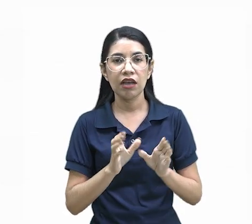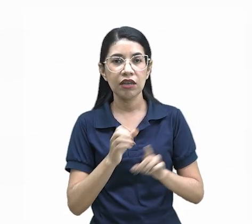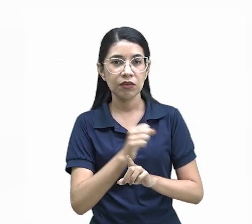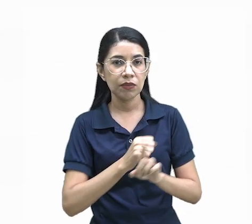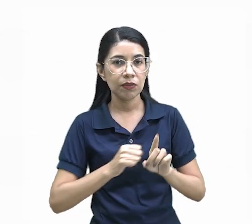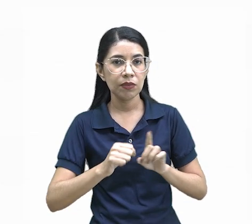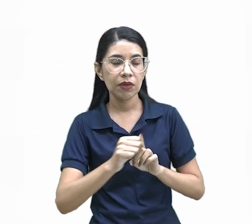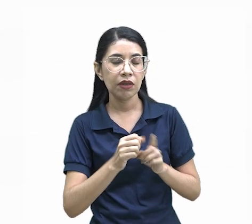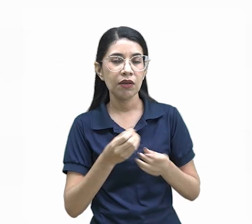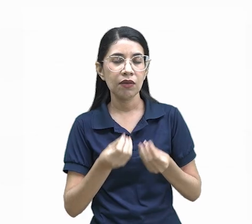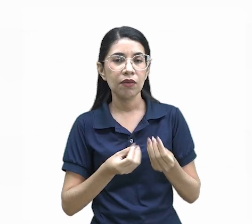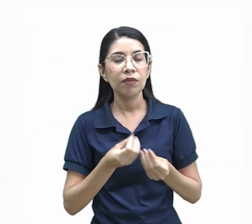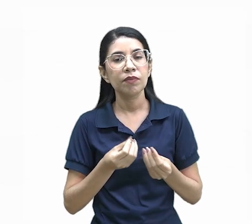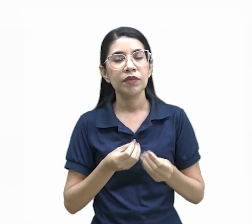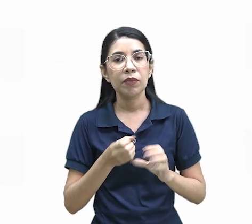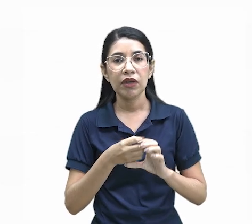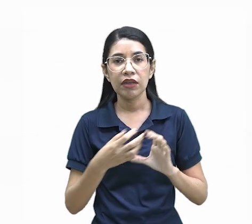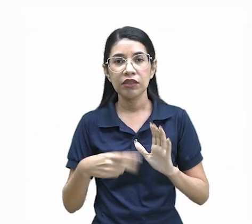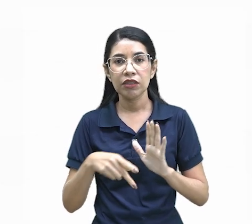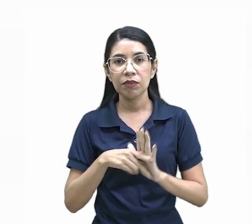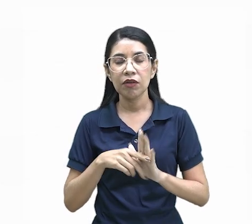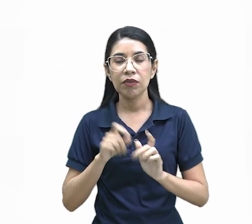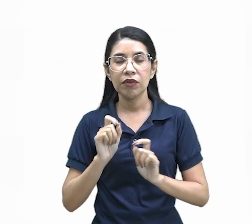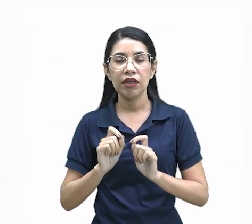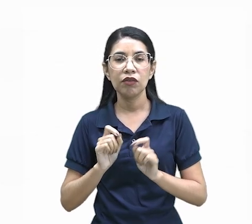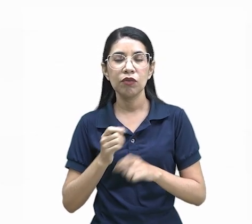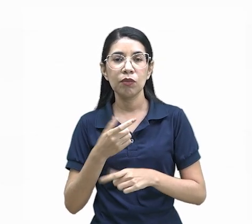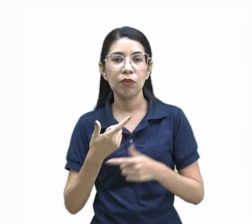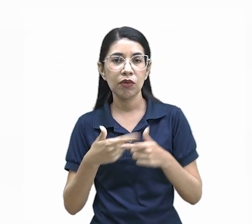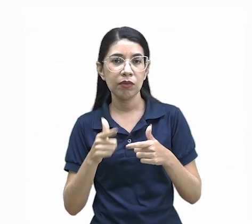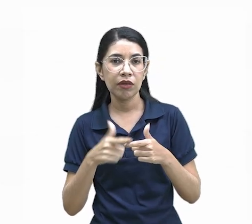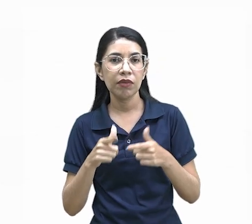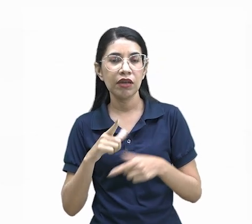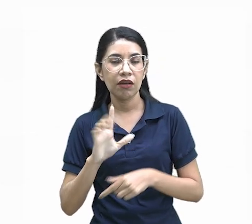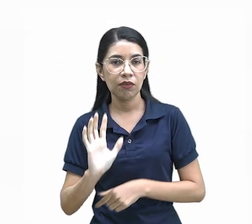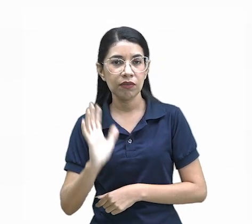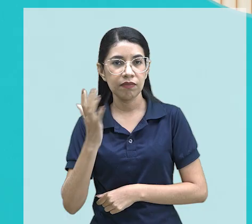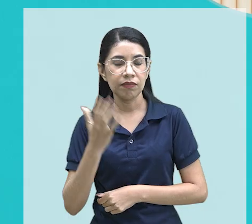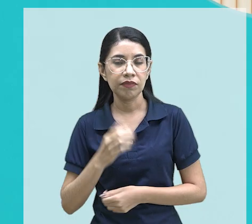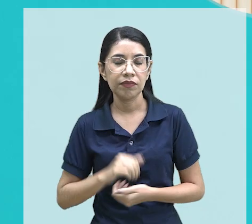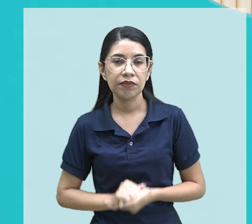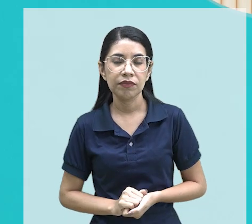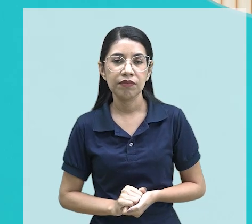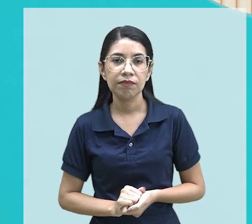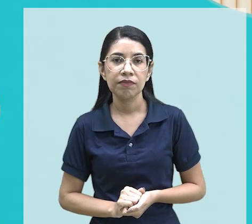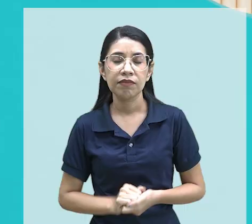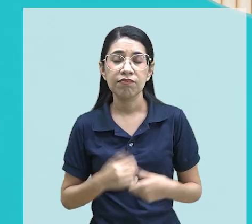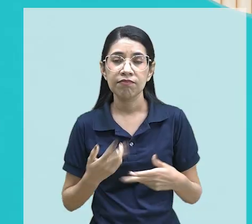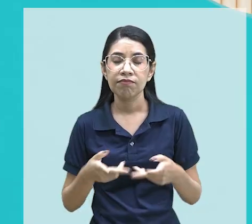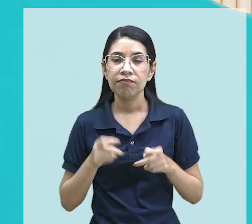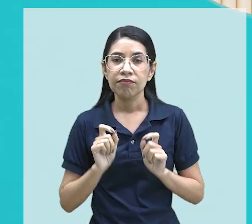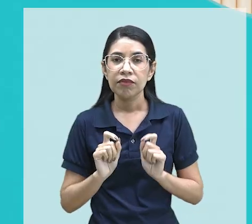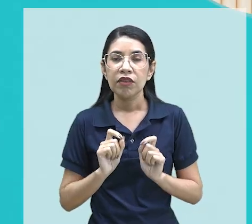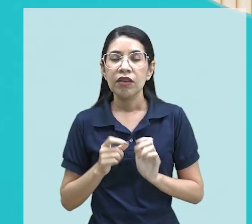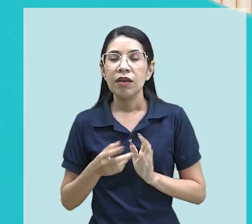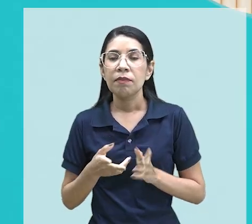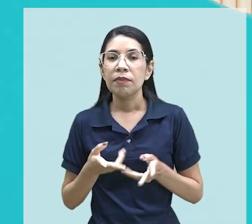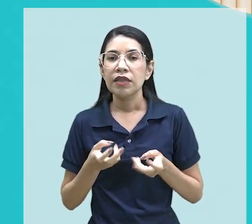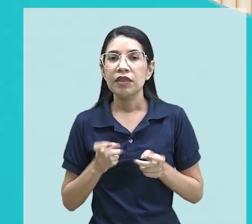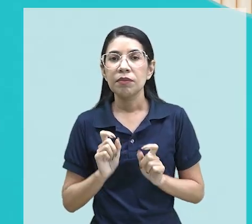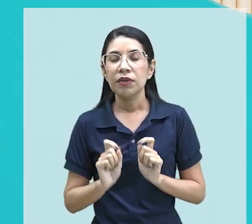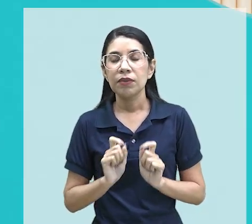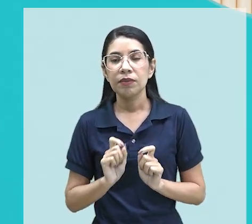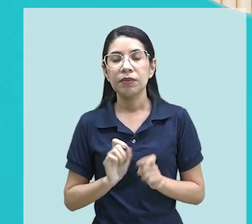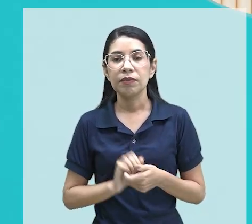sociedade como aspectos dessa preocupante problemática. Muito bem. Então a gente precisa observar aí,